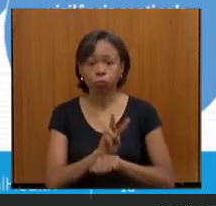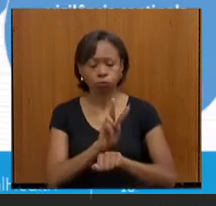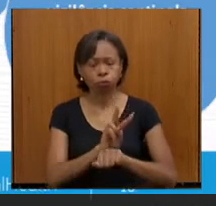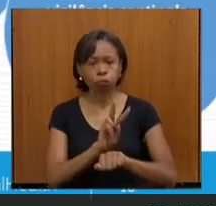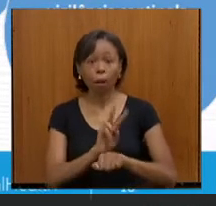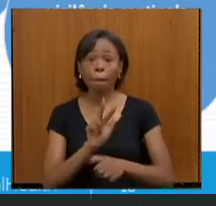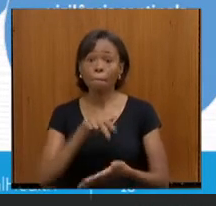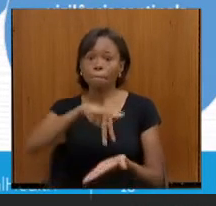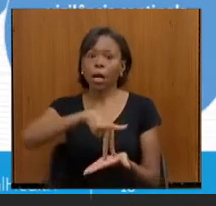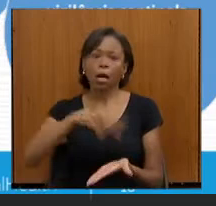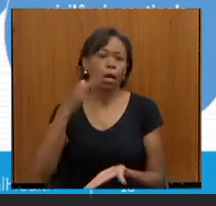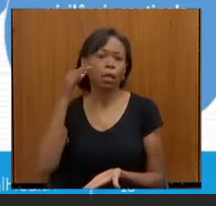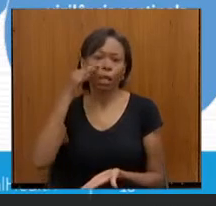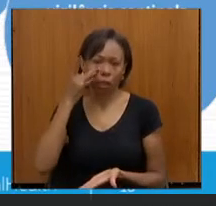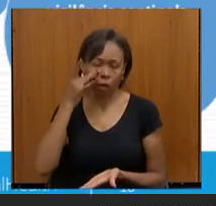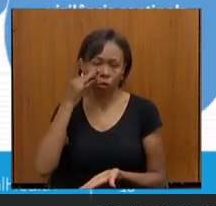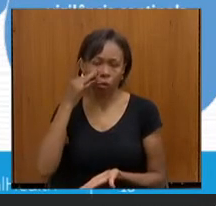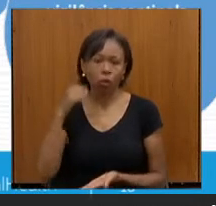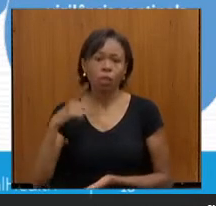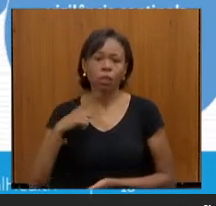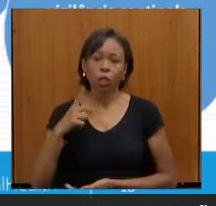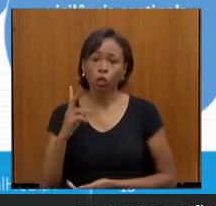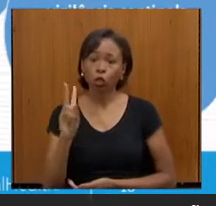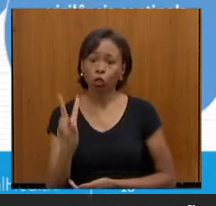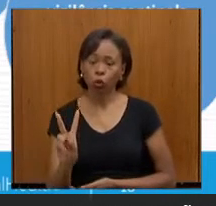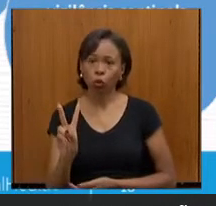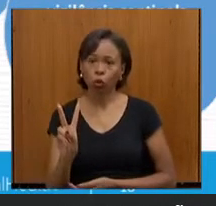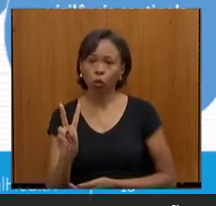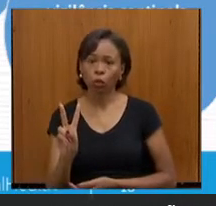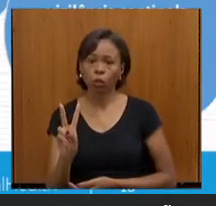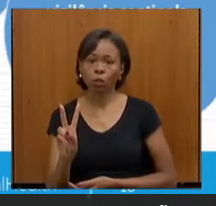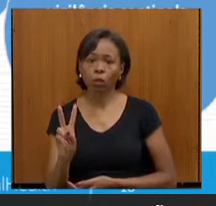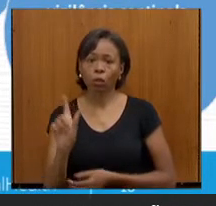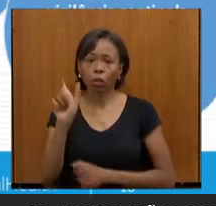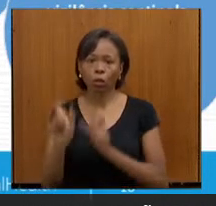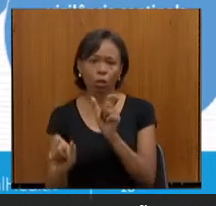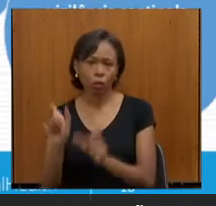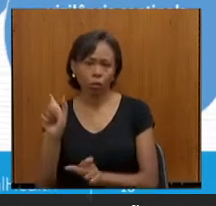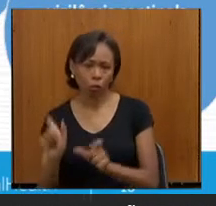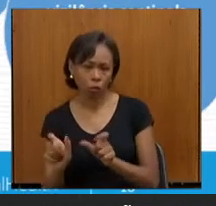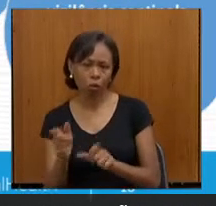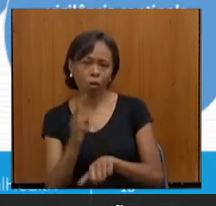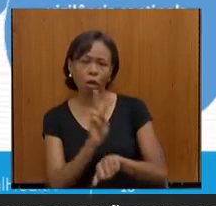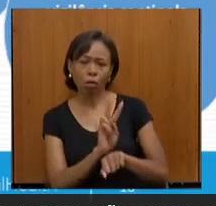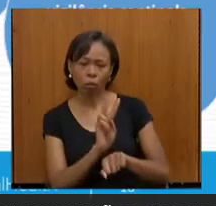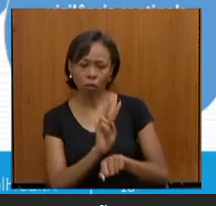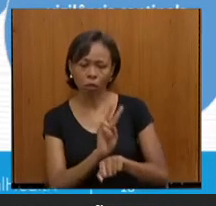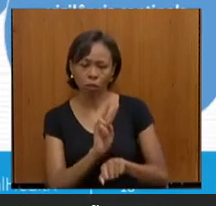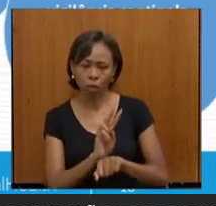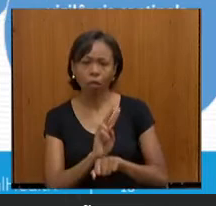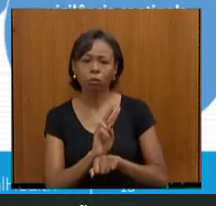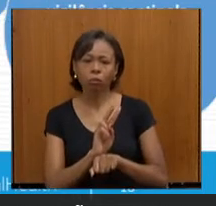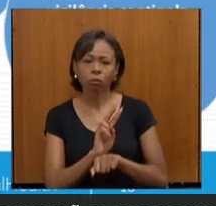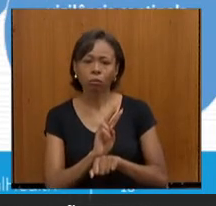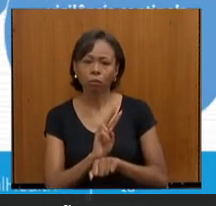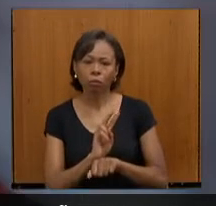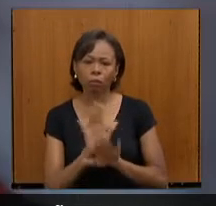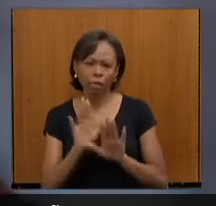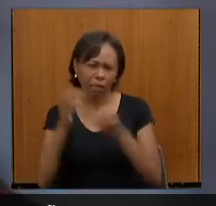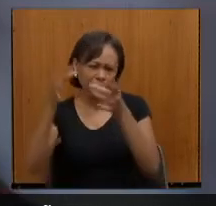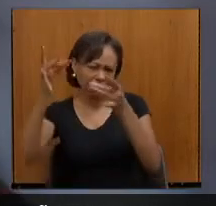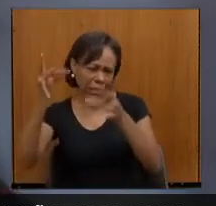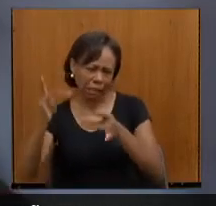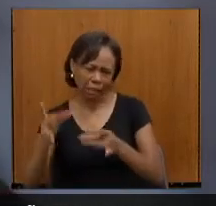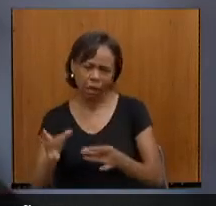presenciais, duas intervenções de contracepção, eu não vou entrar em detalhe, dado o momento.